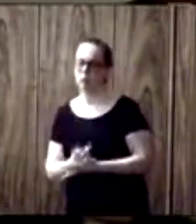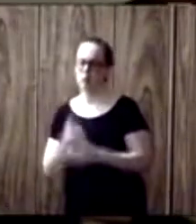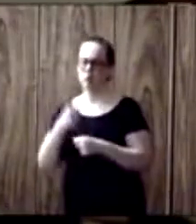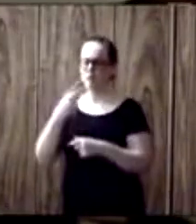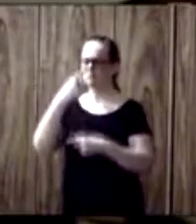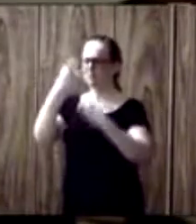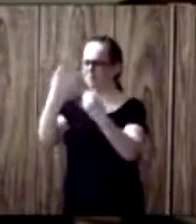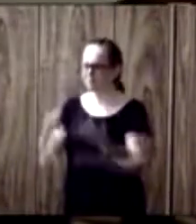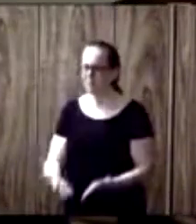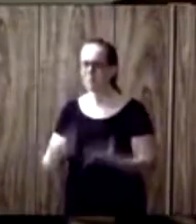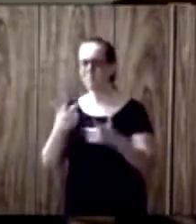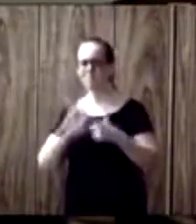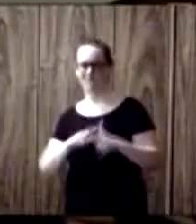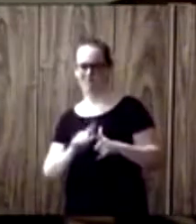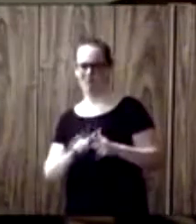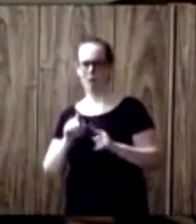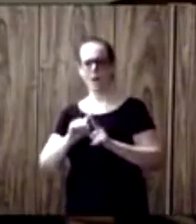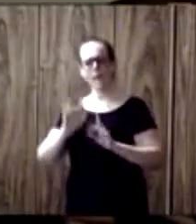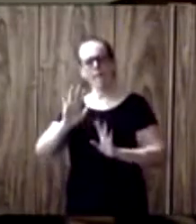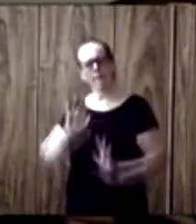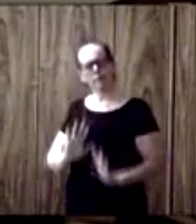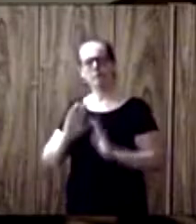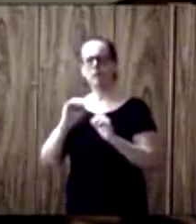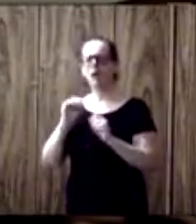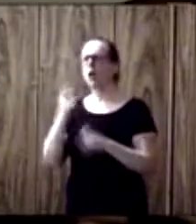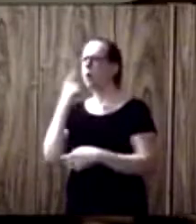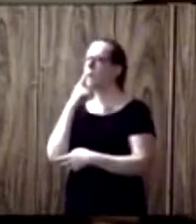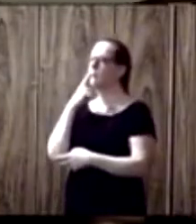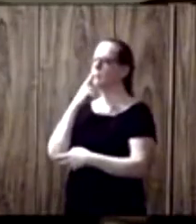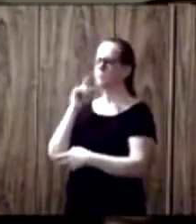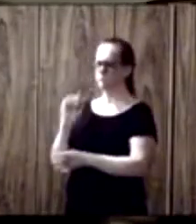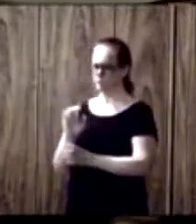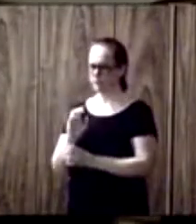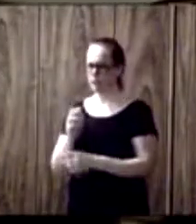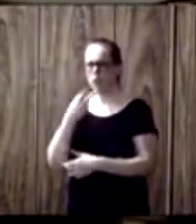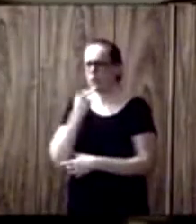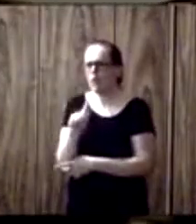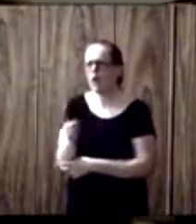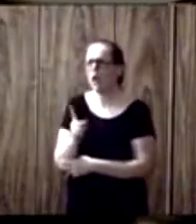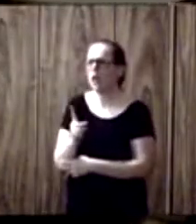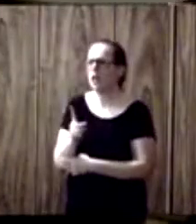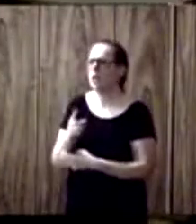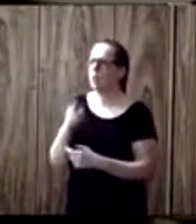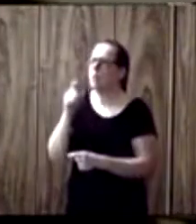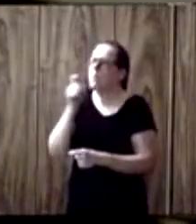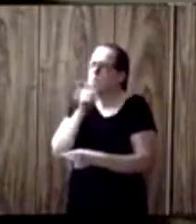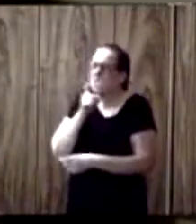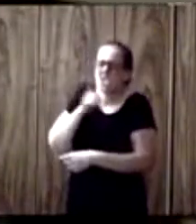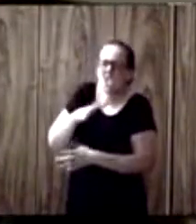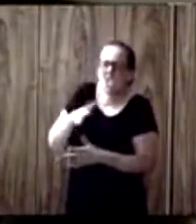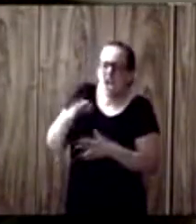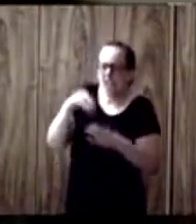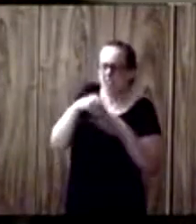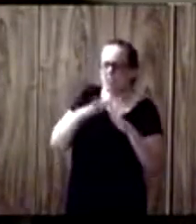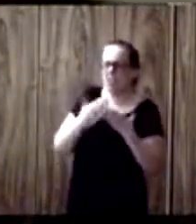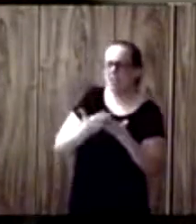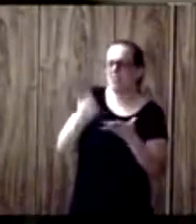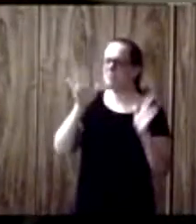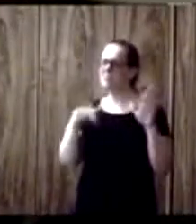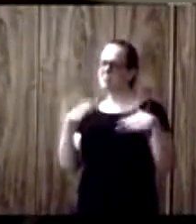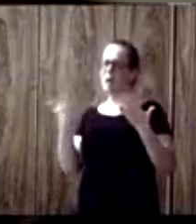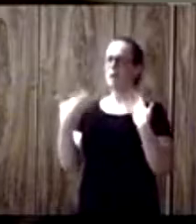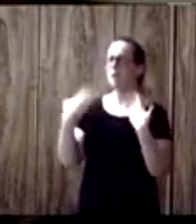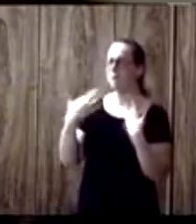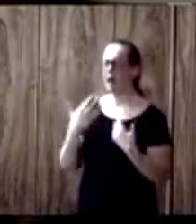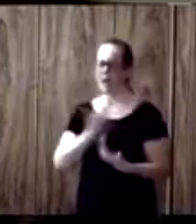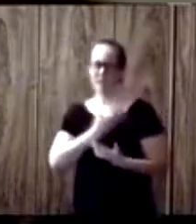de problematização. Mas vem para cá, vem comigo. A gente não está falando da mentirinha que você contava na escola